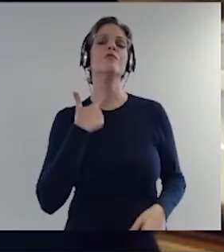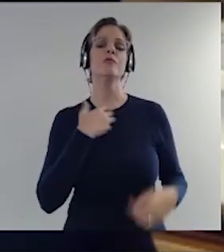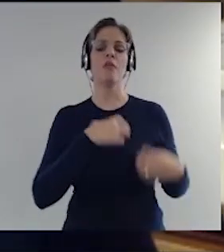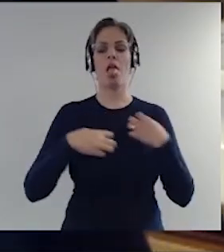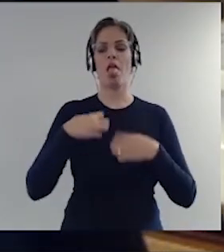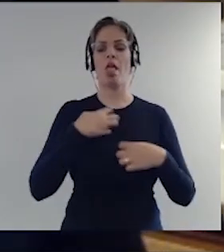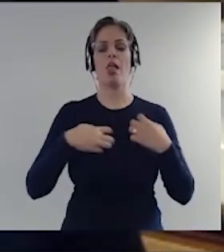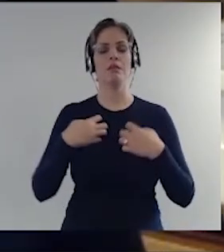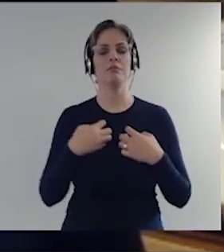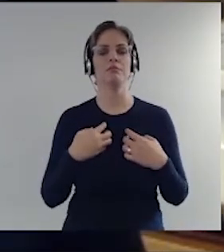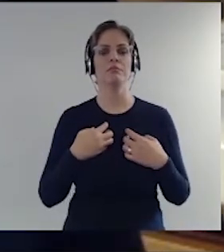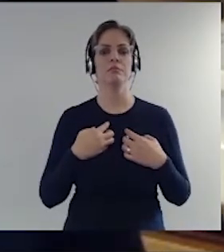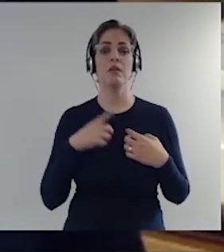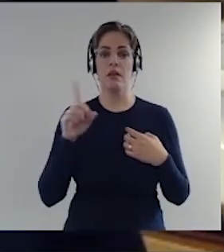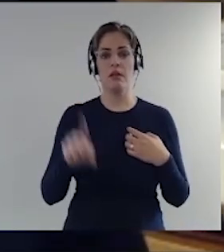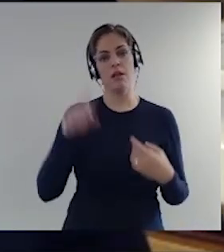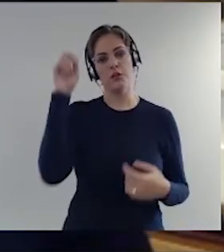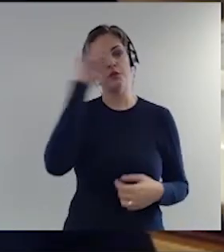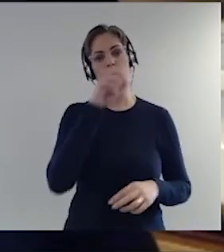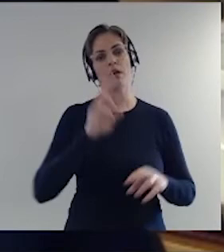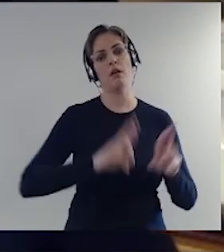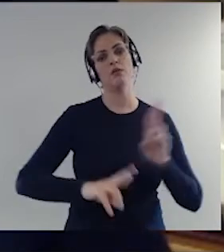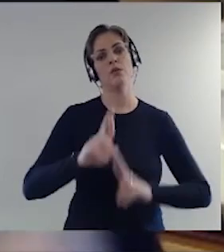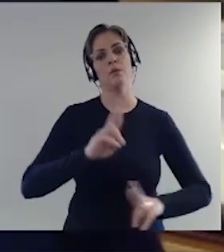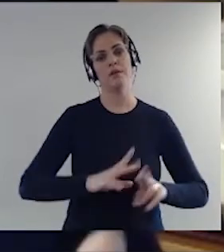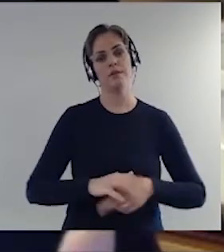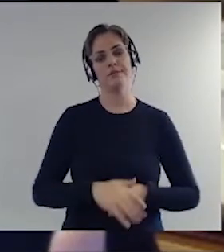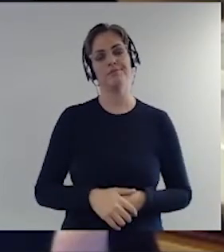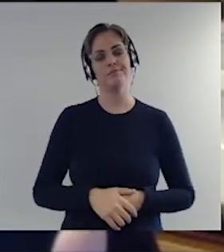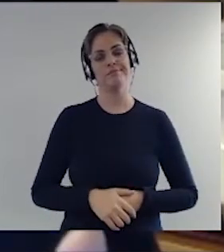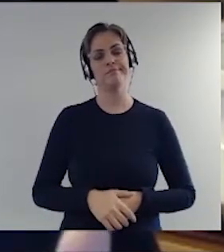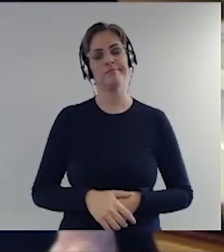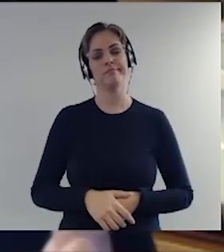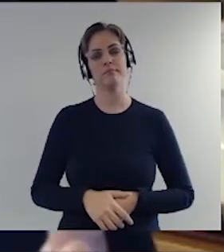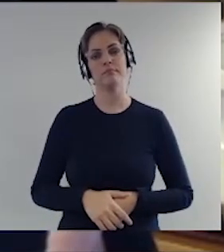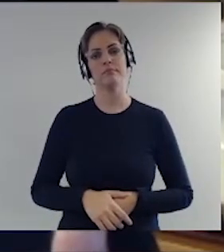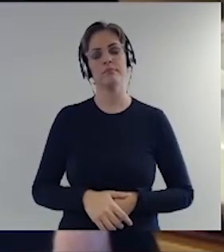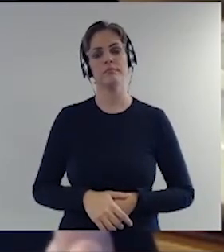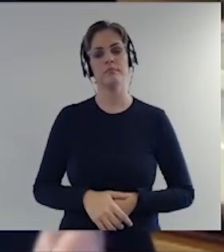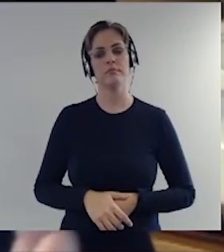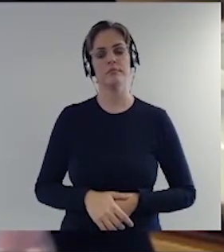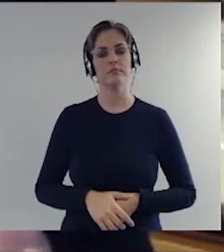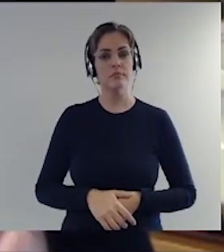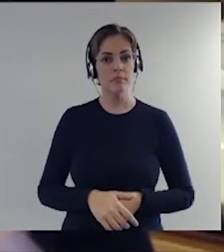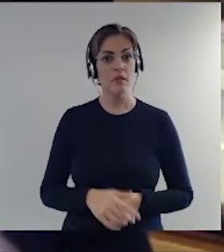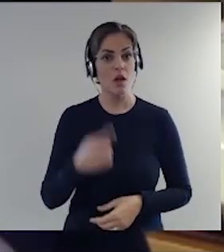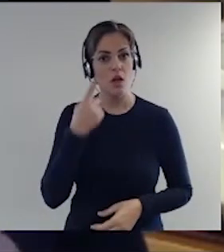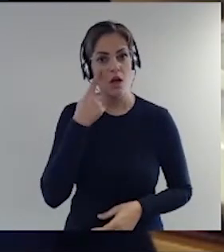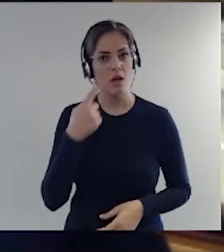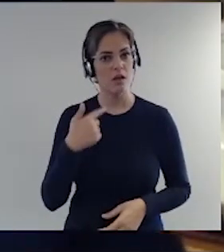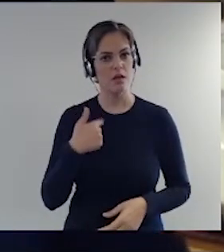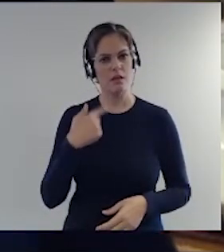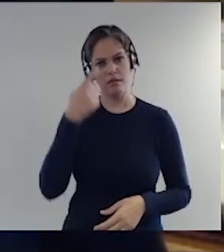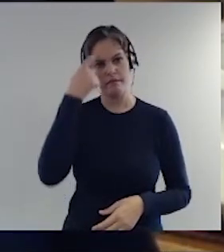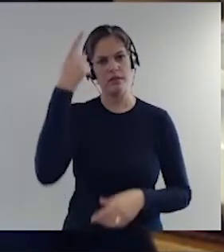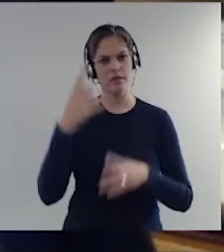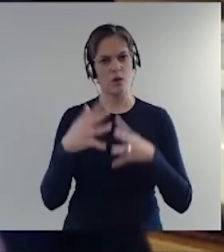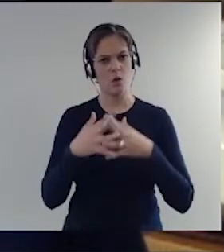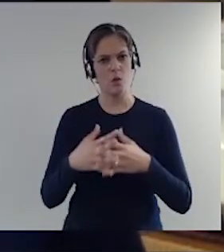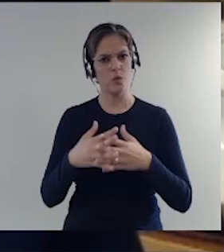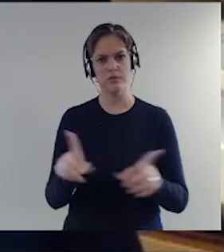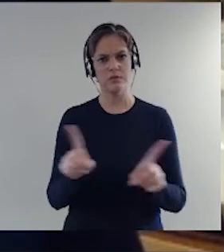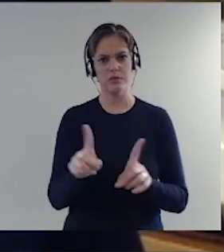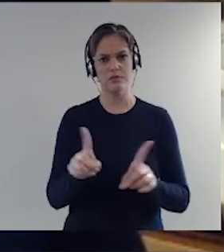dificuldades pessoais de relacionamento. Para não parecer que eu estou criando uma confusão aqui desnecessária, o que eu